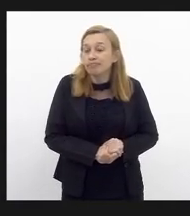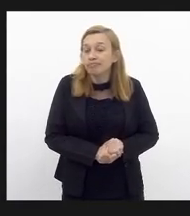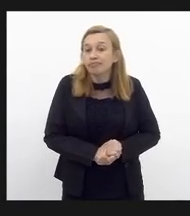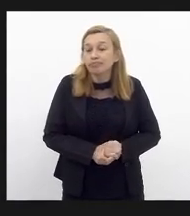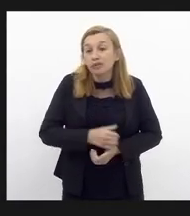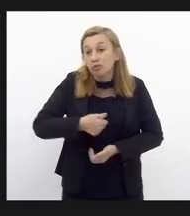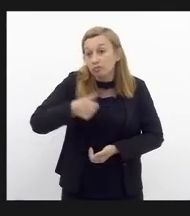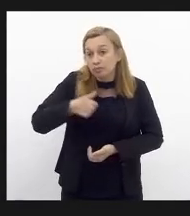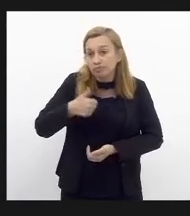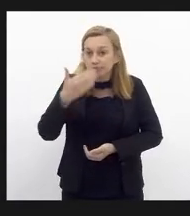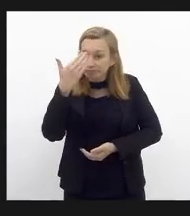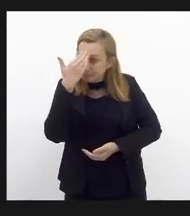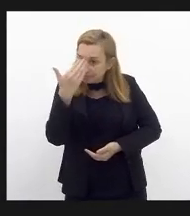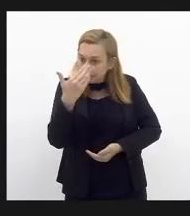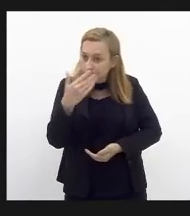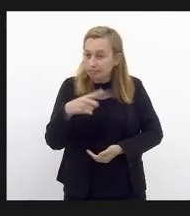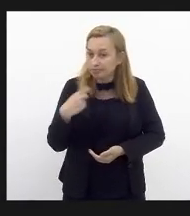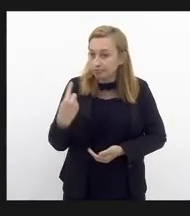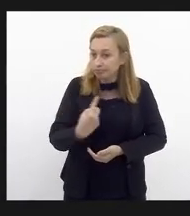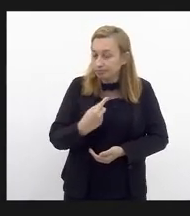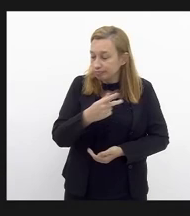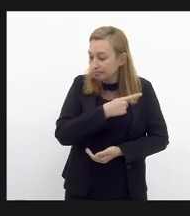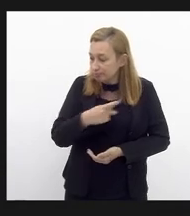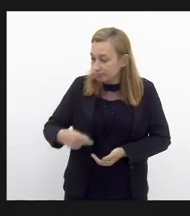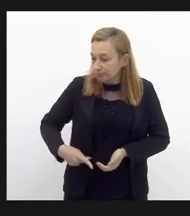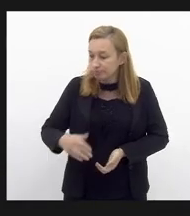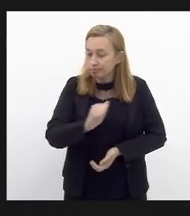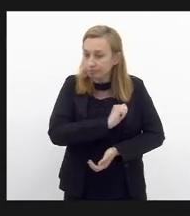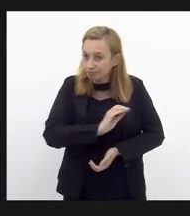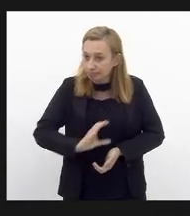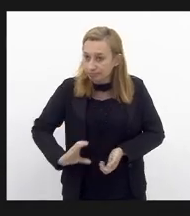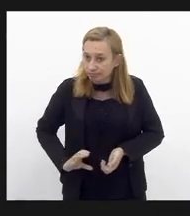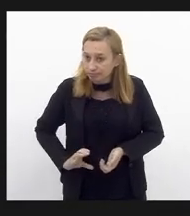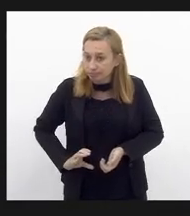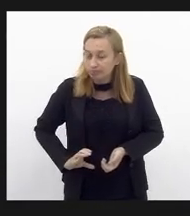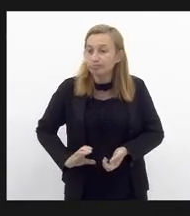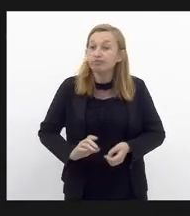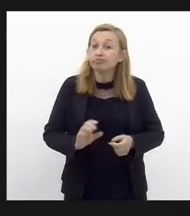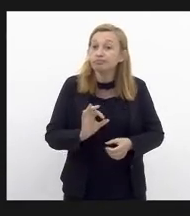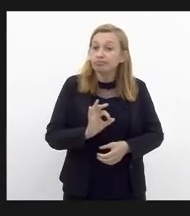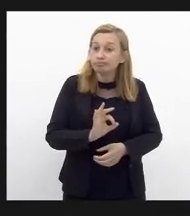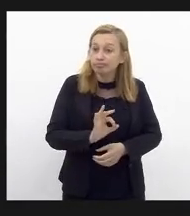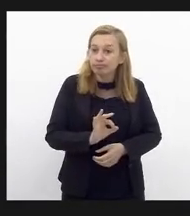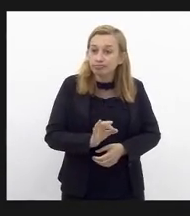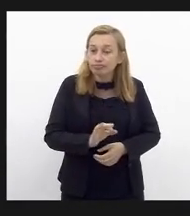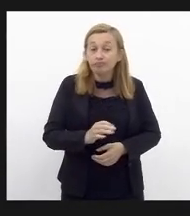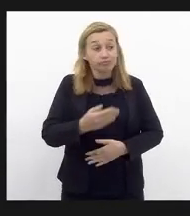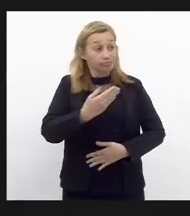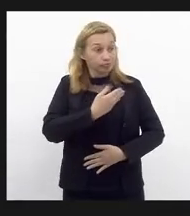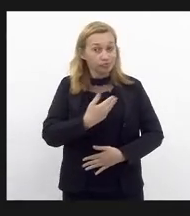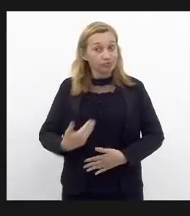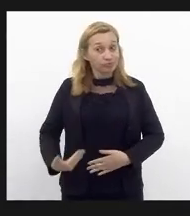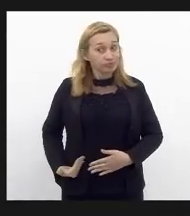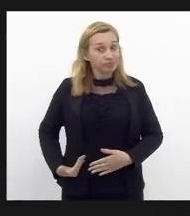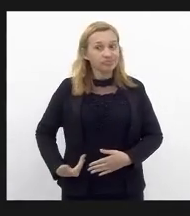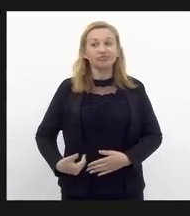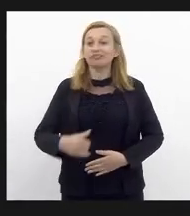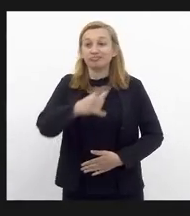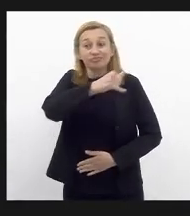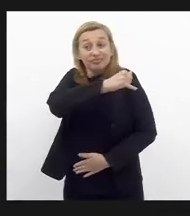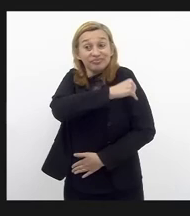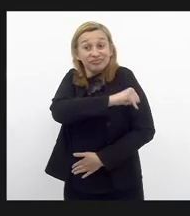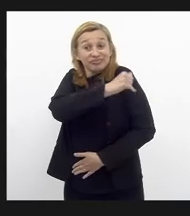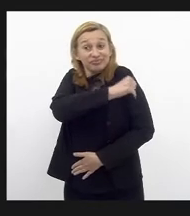Primeiro, agradecer ao nosso presidente André Siciliano e, interinamente, governador do Rio de